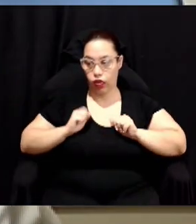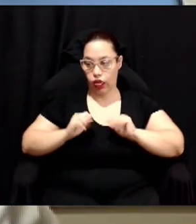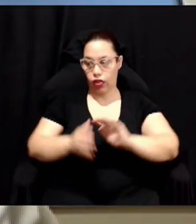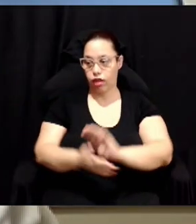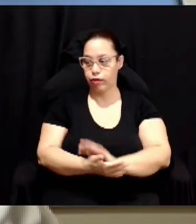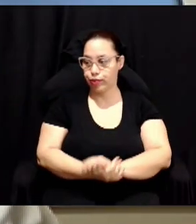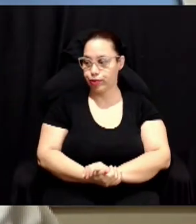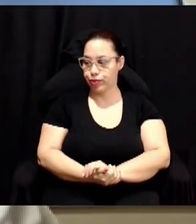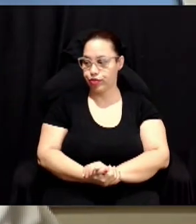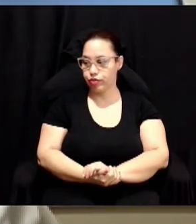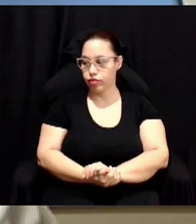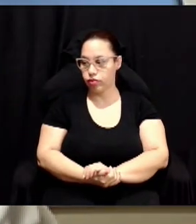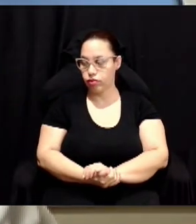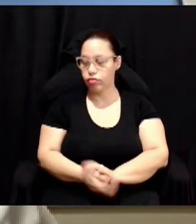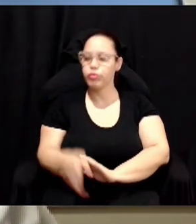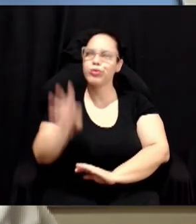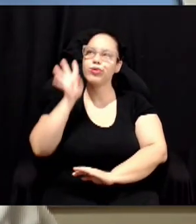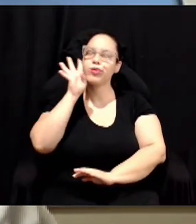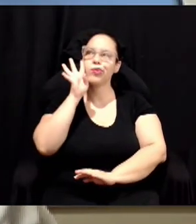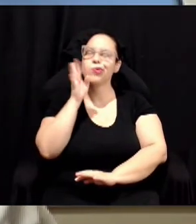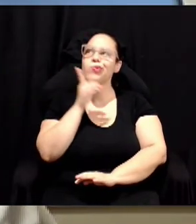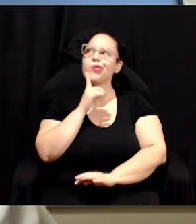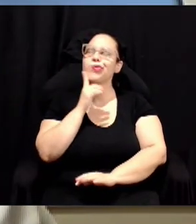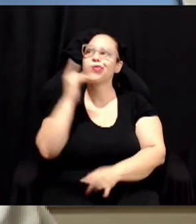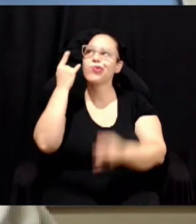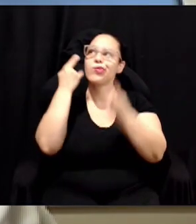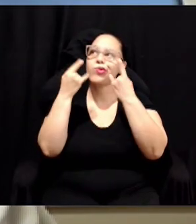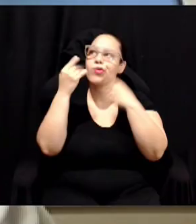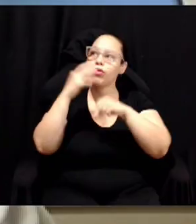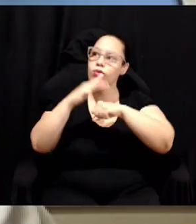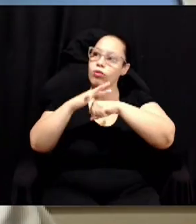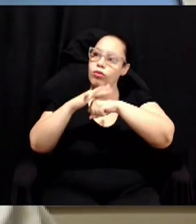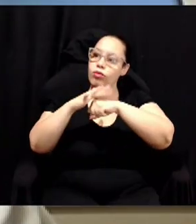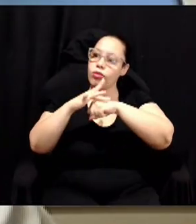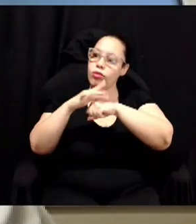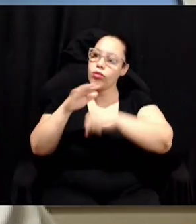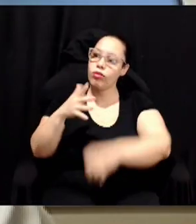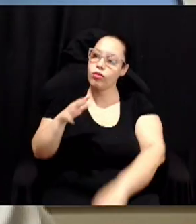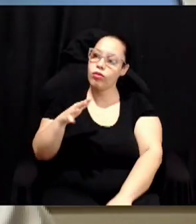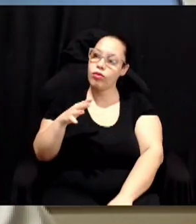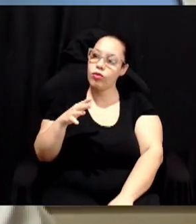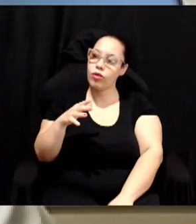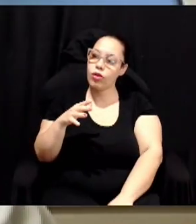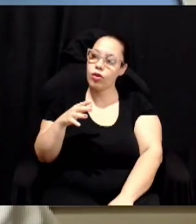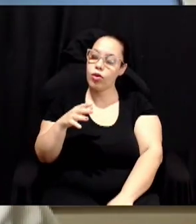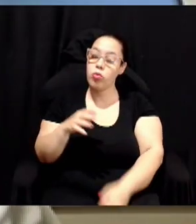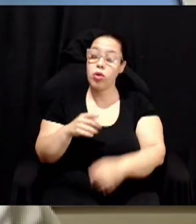É interessante que a doença de Parkinson, ela sempre foi vista como uma doença de idosos, né?